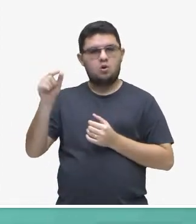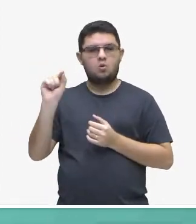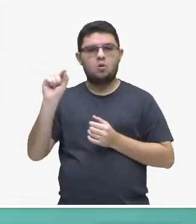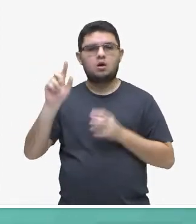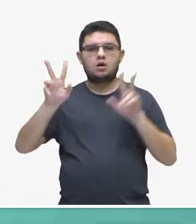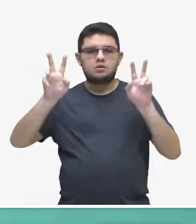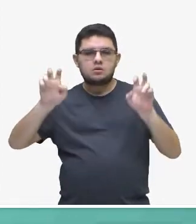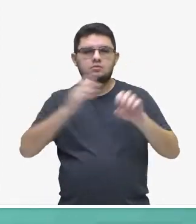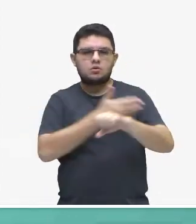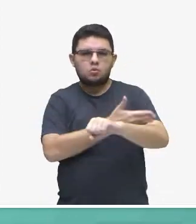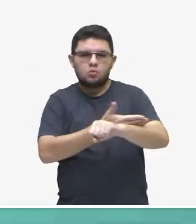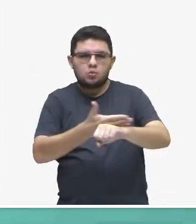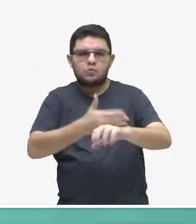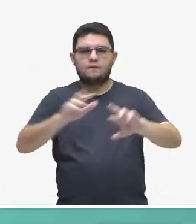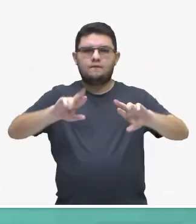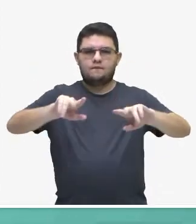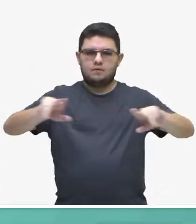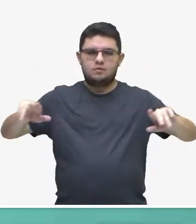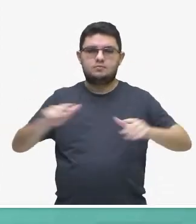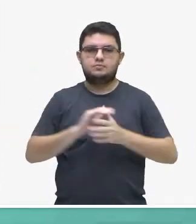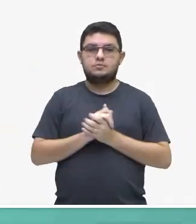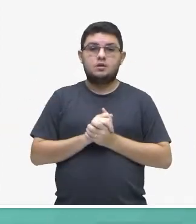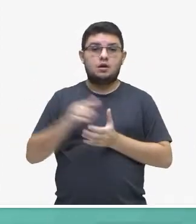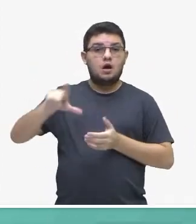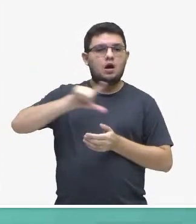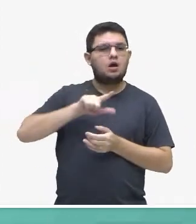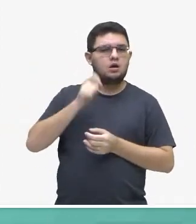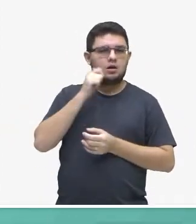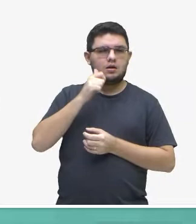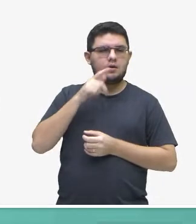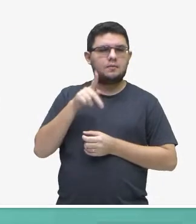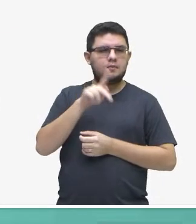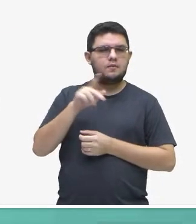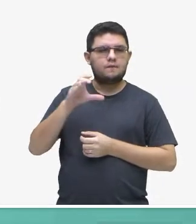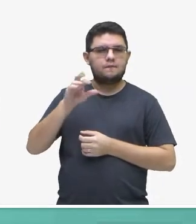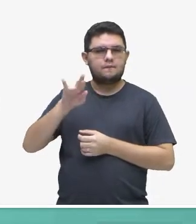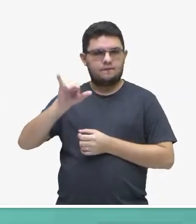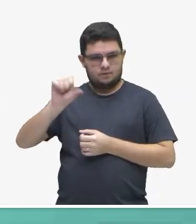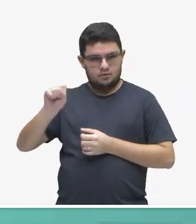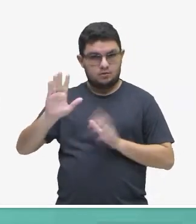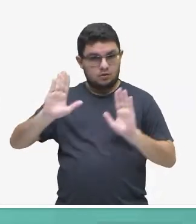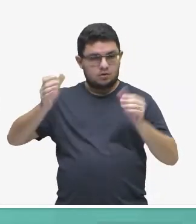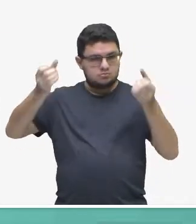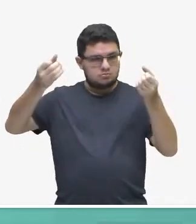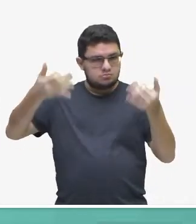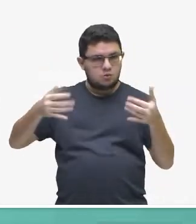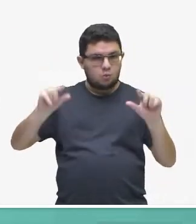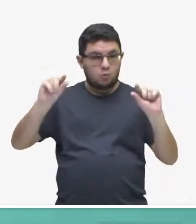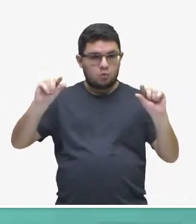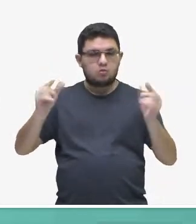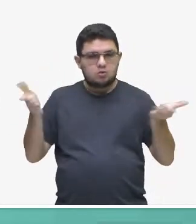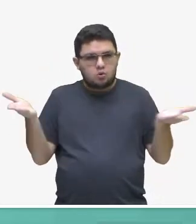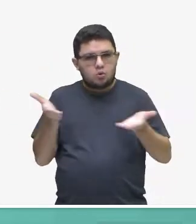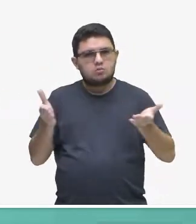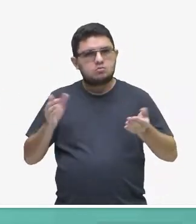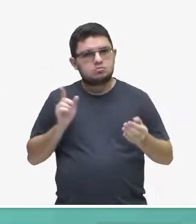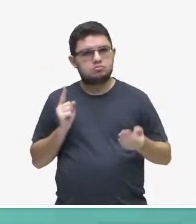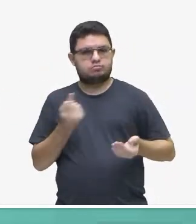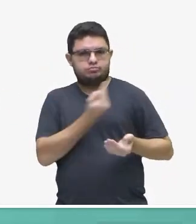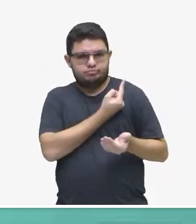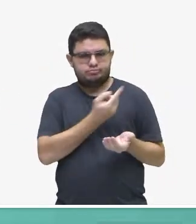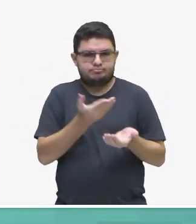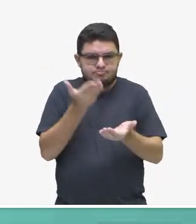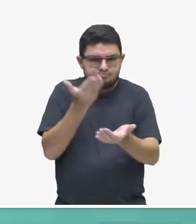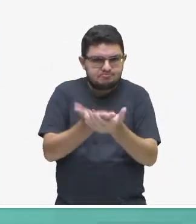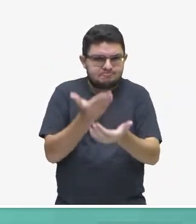hoje não vai ser diferente, né? A professora Cris já falou um pouco aí, né, sobre isso e vamos continuar falando, trazendo coisas novas